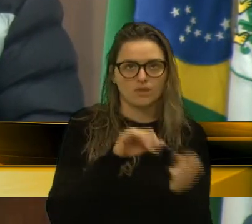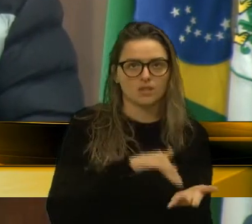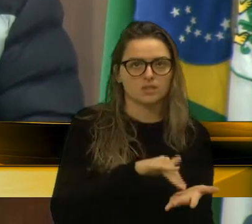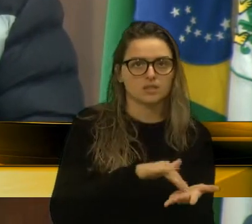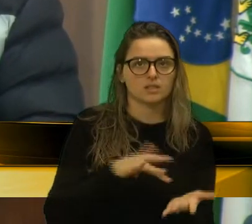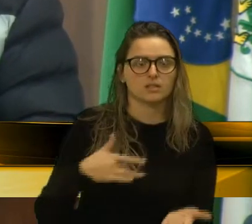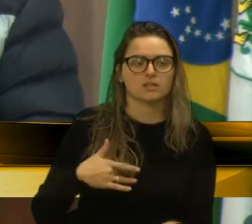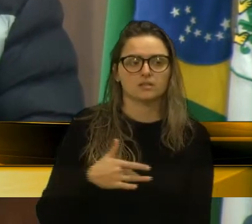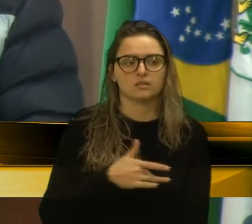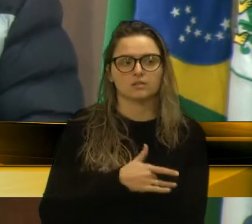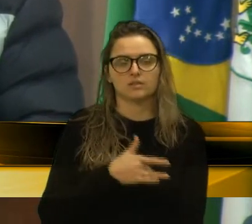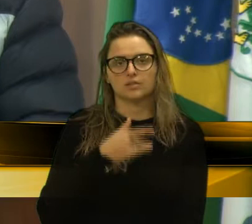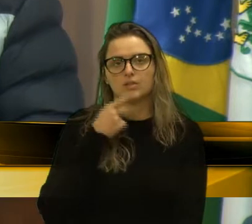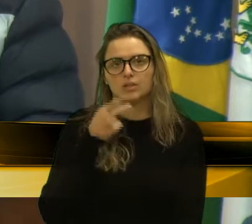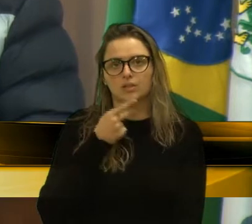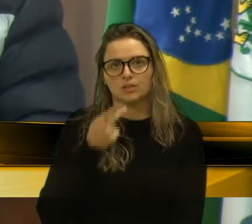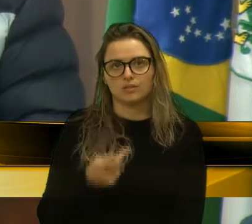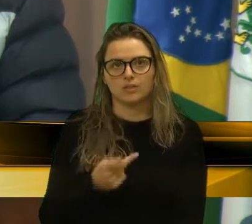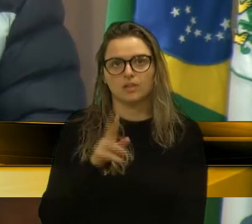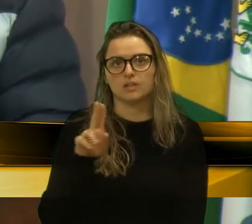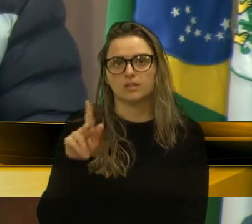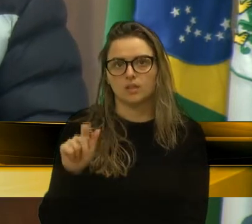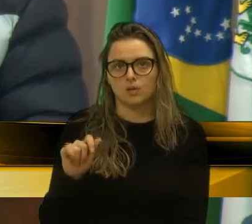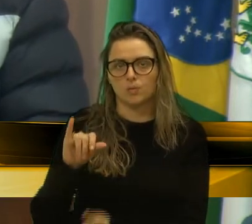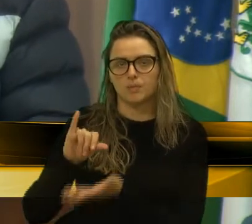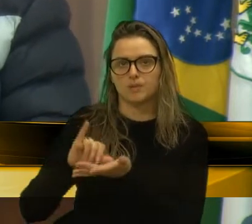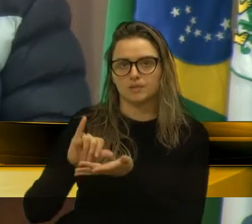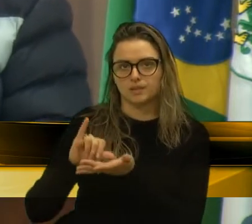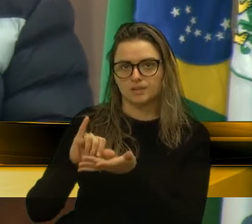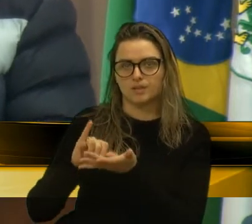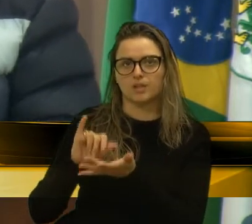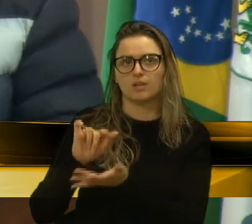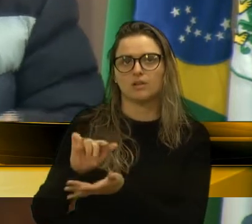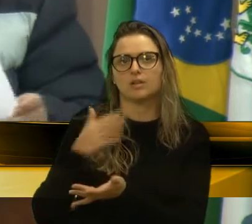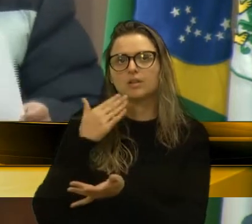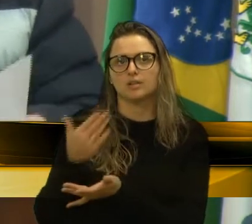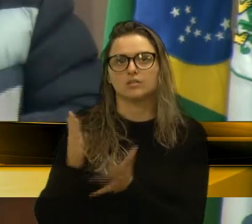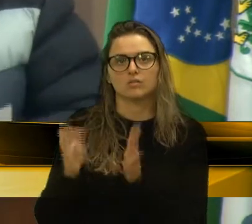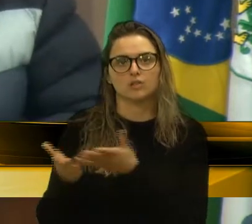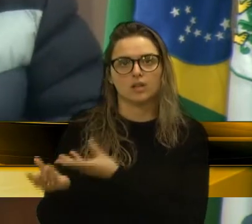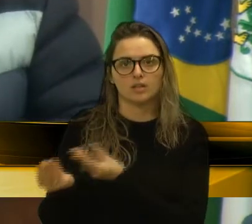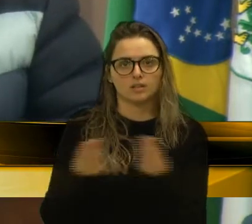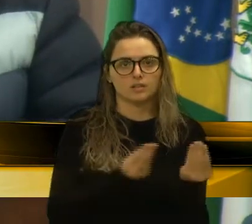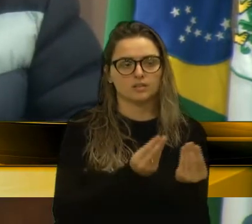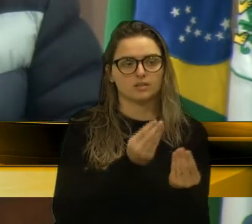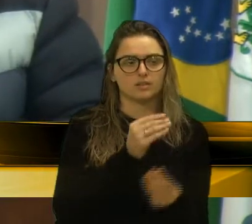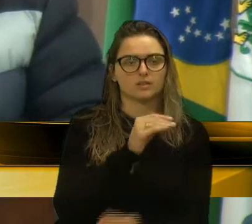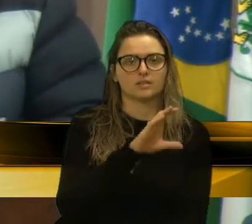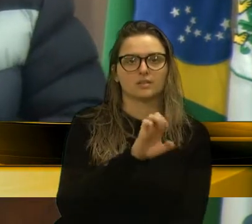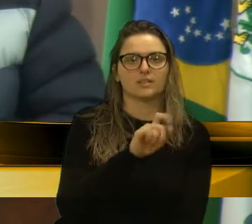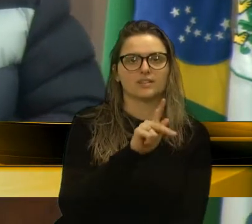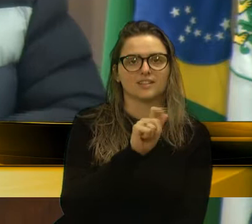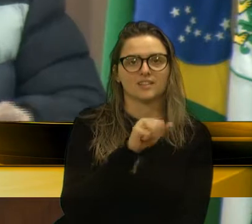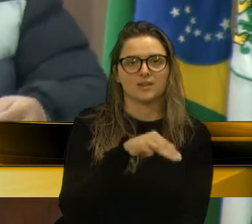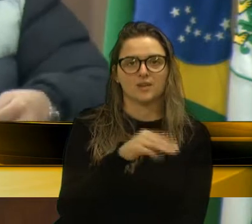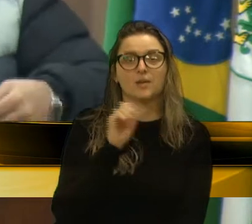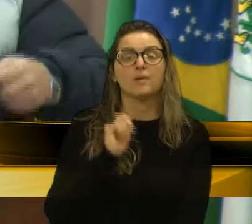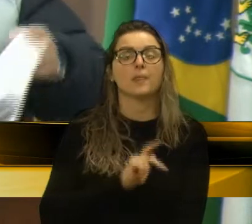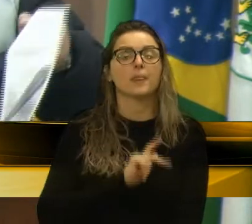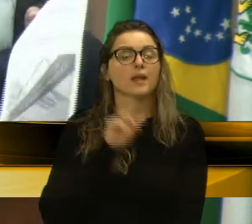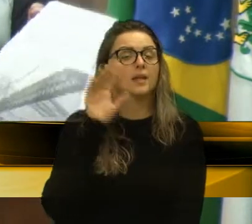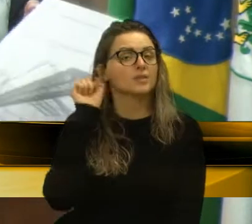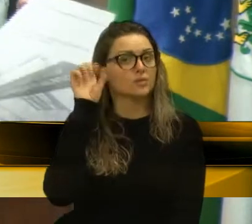Secretário da Saúde afirma que pedido de vistoria da UPA Central foi encaminhada de forma incorreta. Está aqui, quem viu, ouviu a Rádio